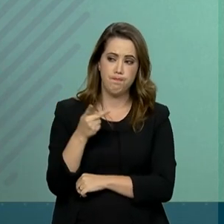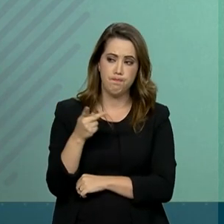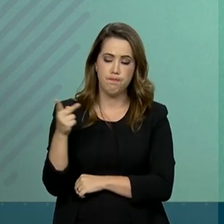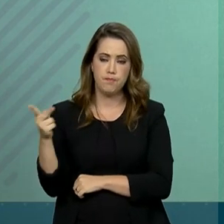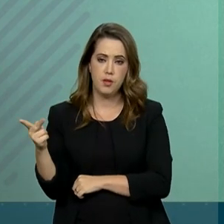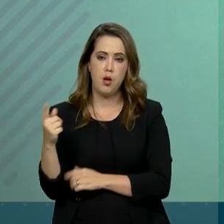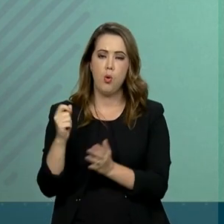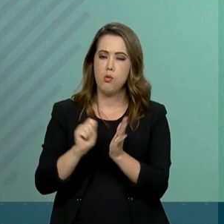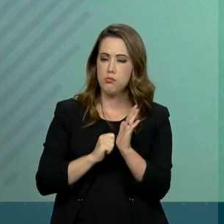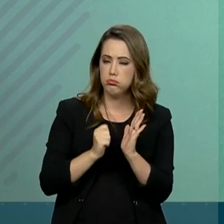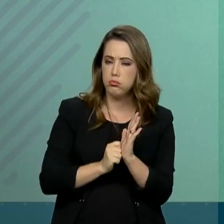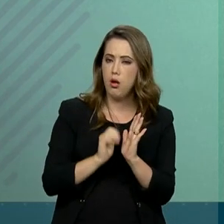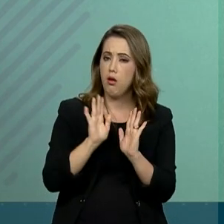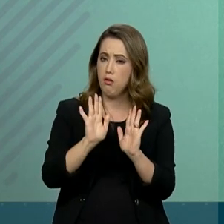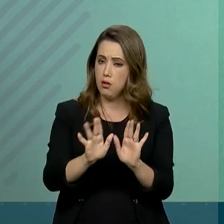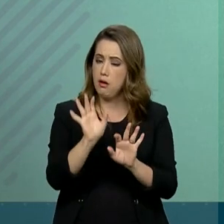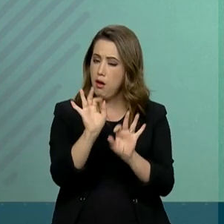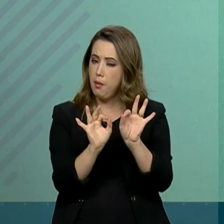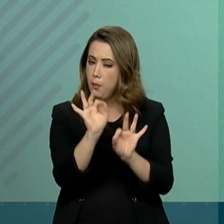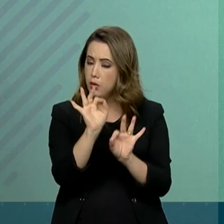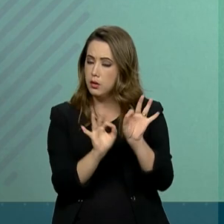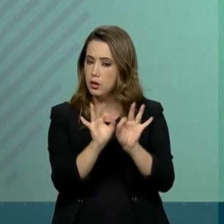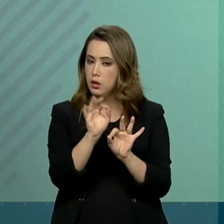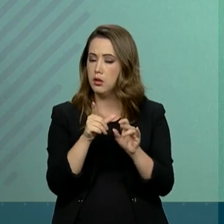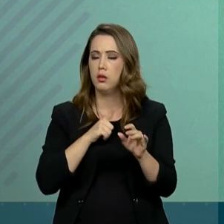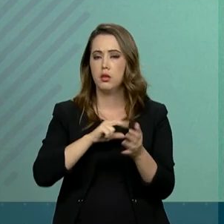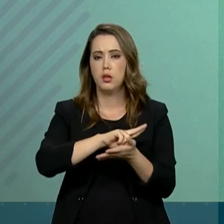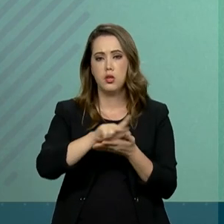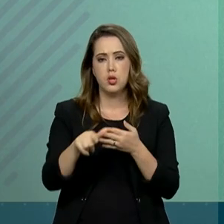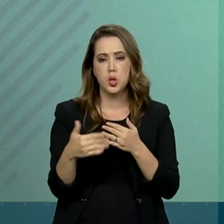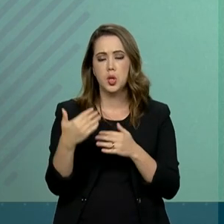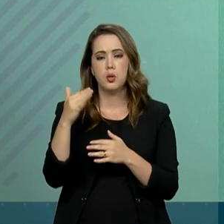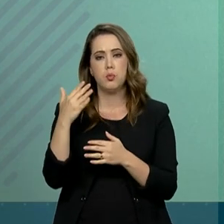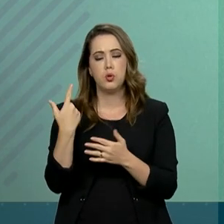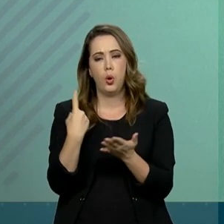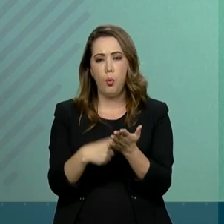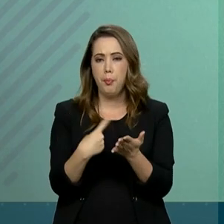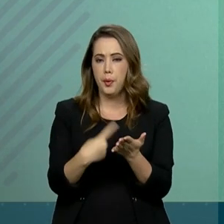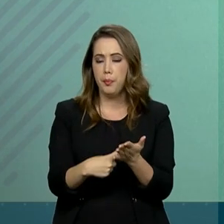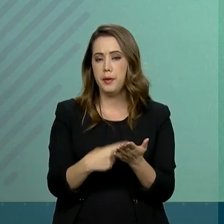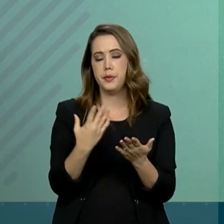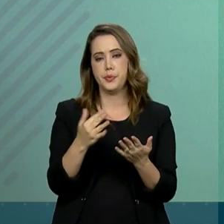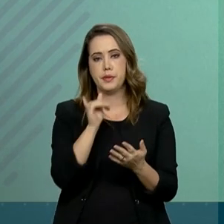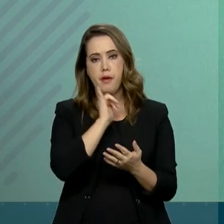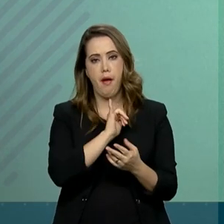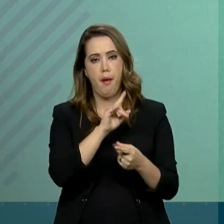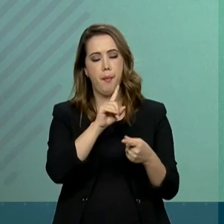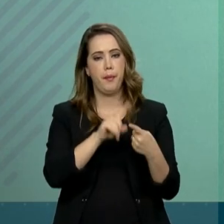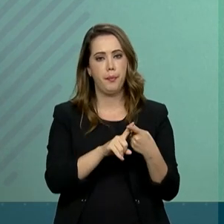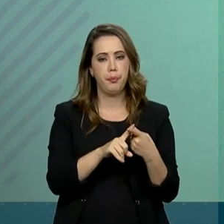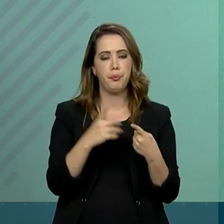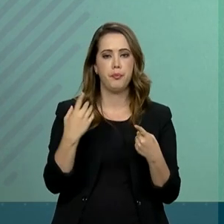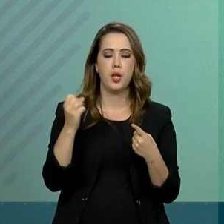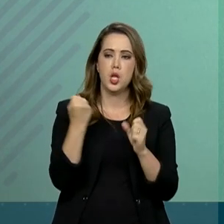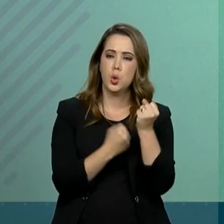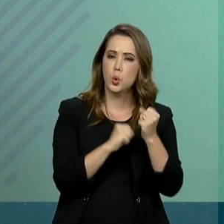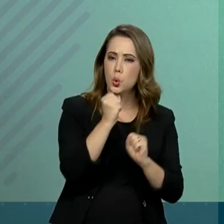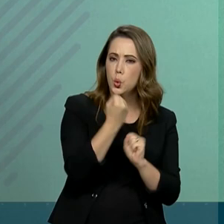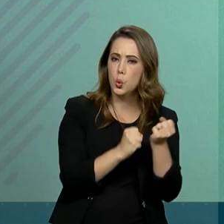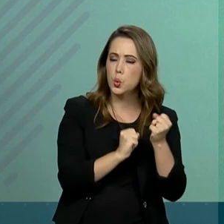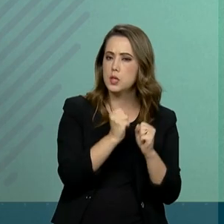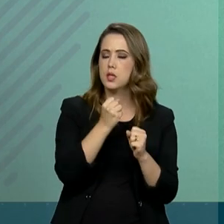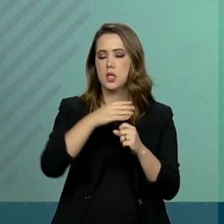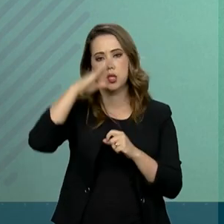consolidação existem memorandos de entendimentos nos campos da cooperação em indústria de